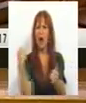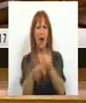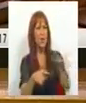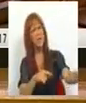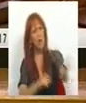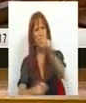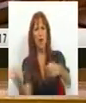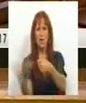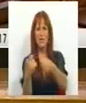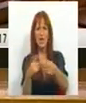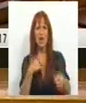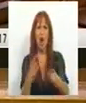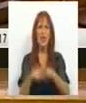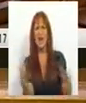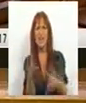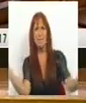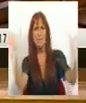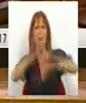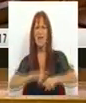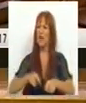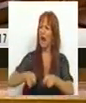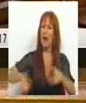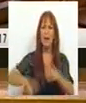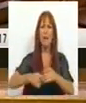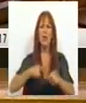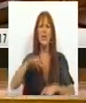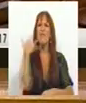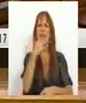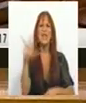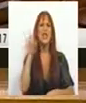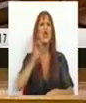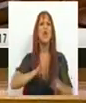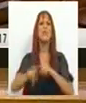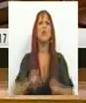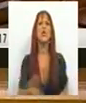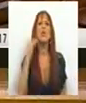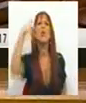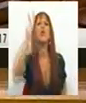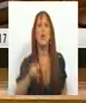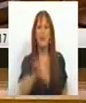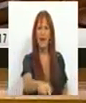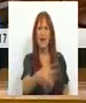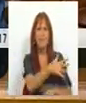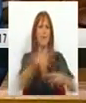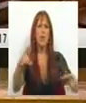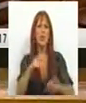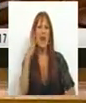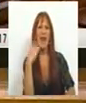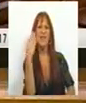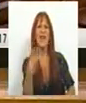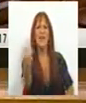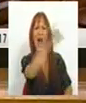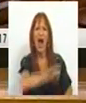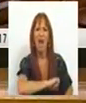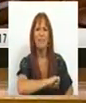os nossos parceiros que nós vamos crescer mais, nem ser mais felizes, Senhora Deputada número 2 desta maioria, Catarina